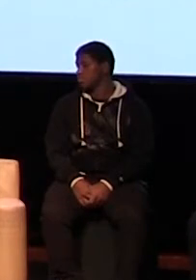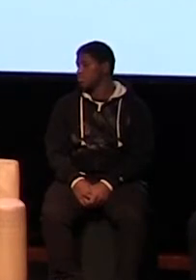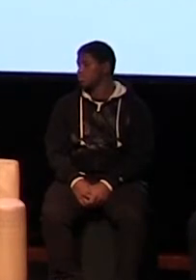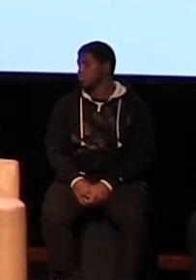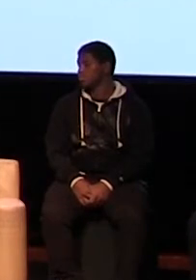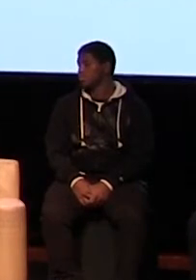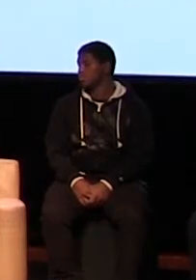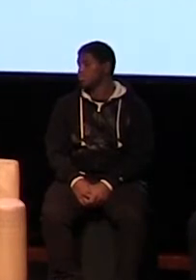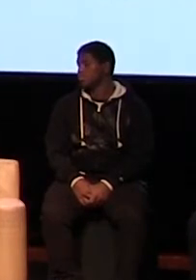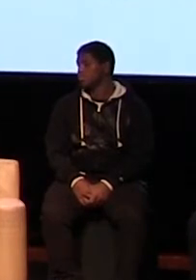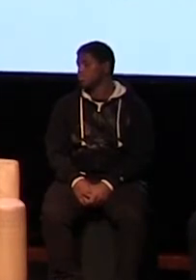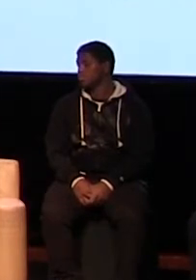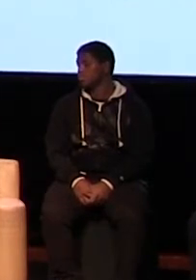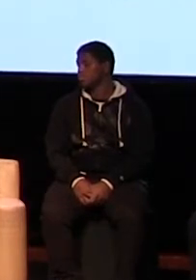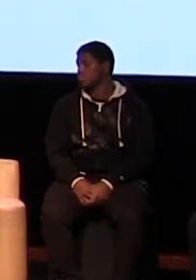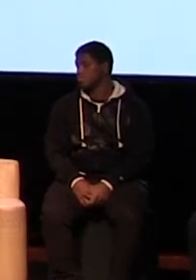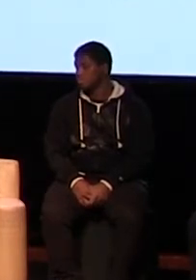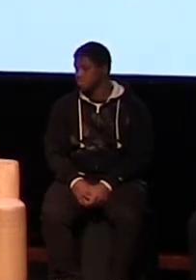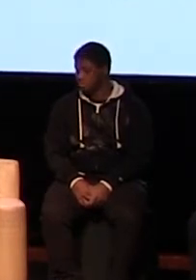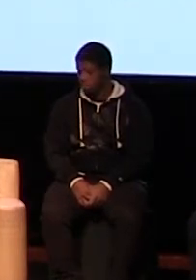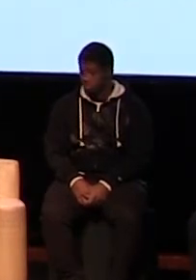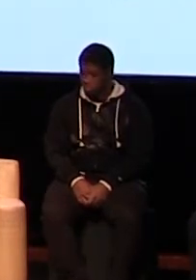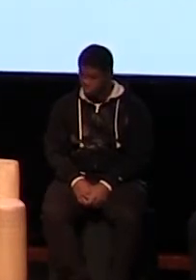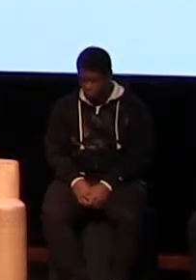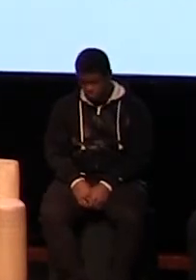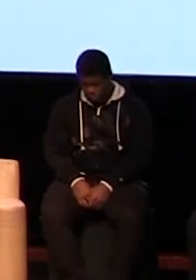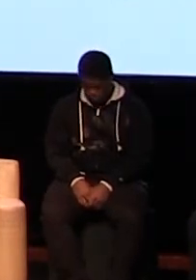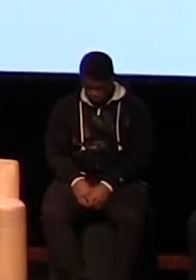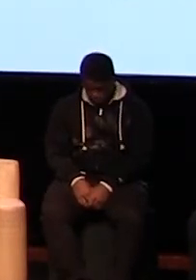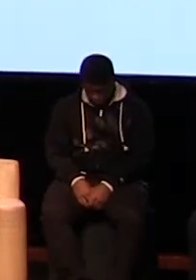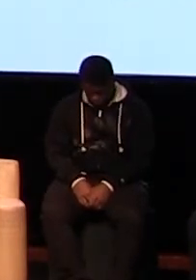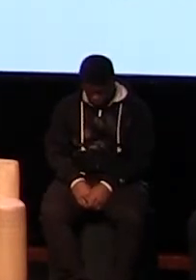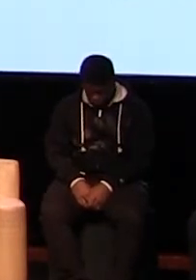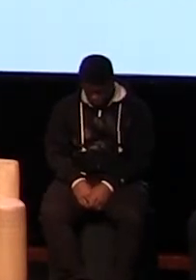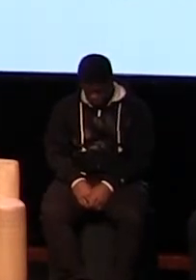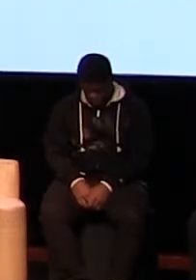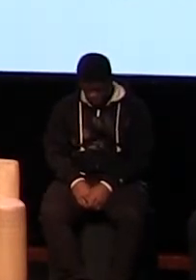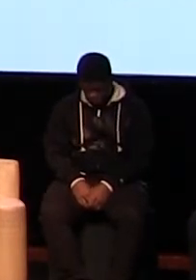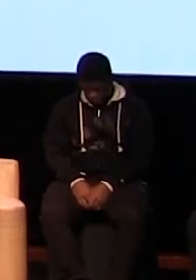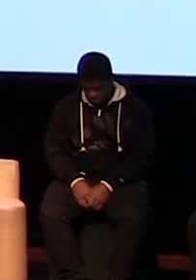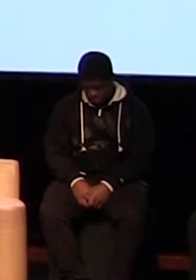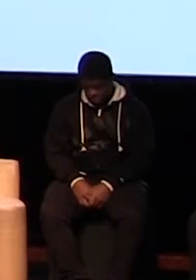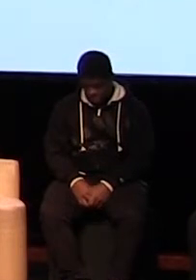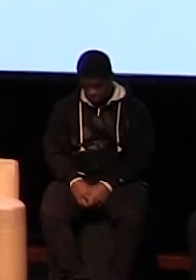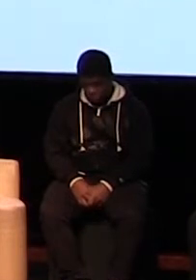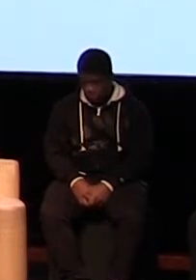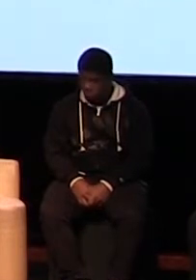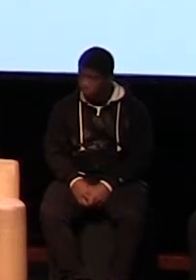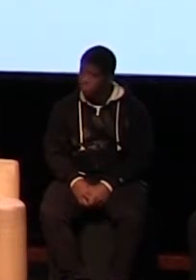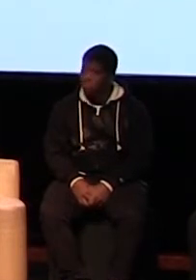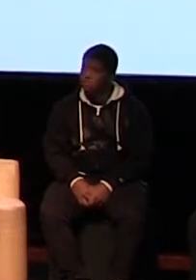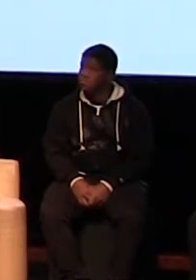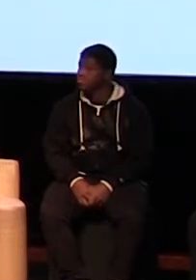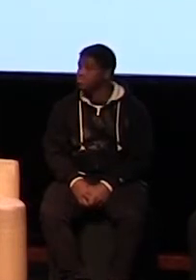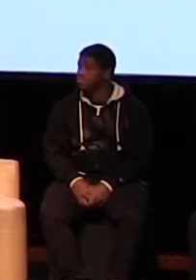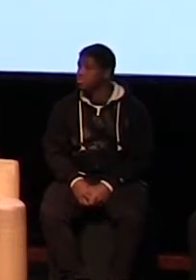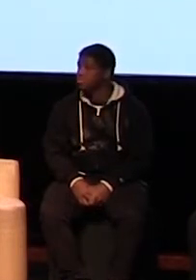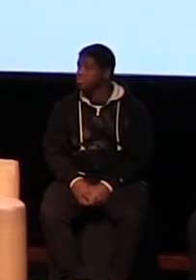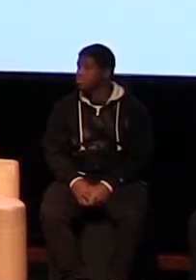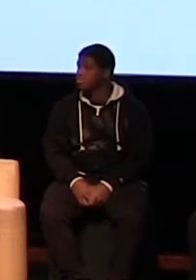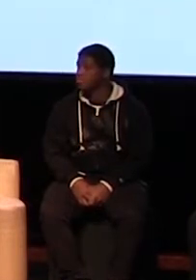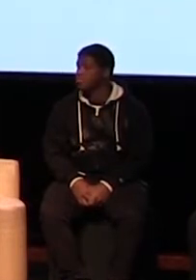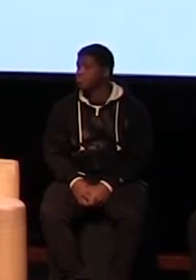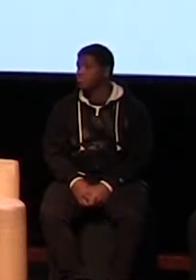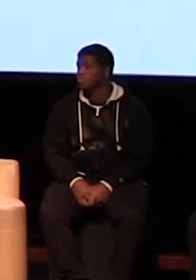junto. Tá? Então, é nesse sentido, quando a gente olha para a criança como um ser potente, um ser com autonomia, um ser